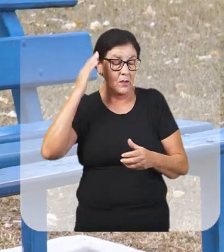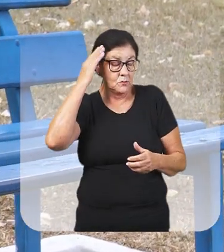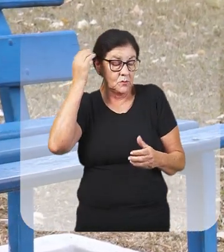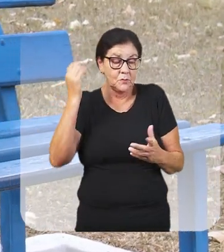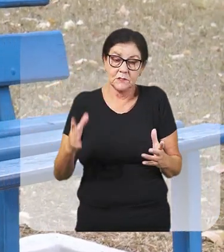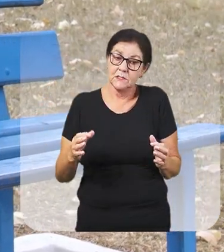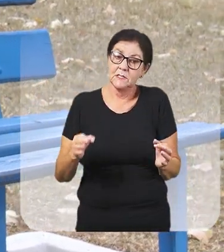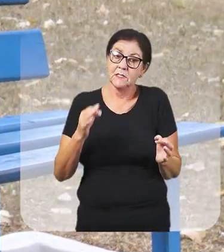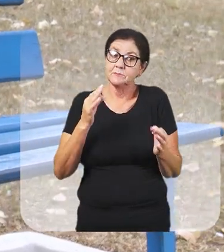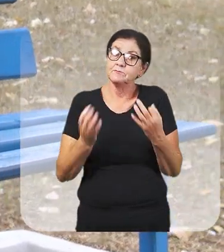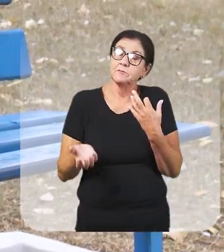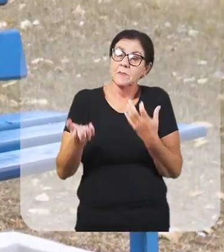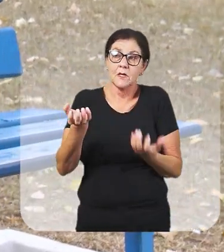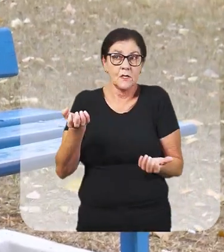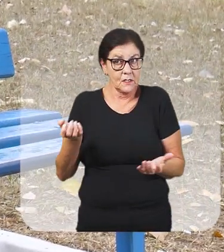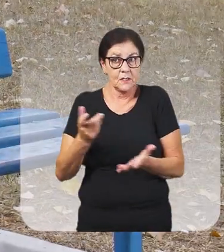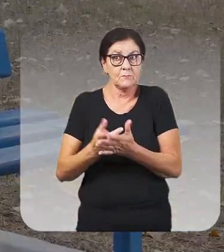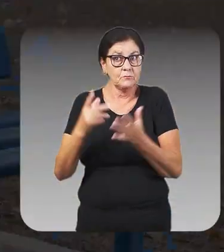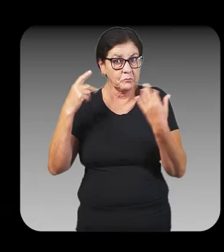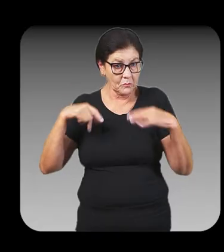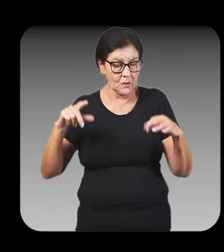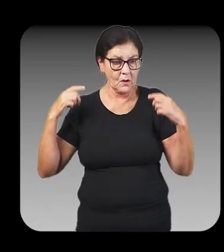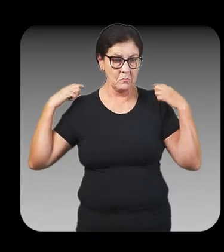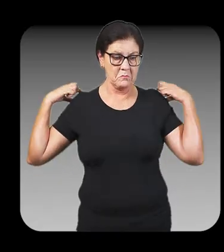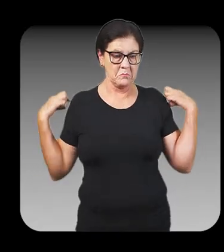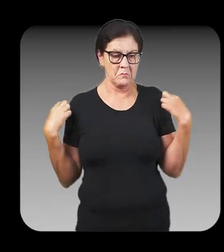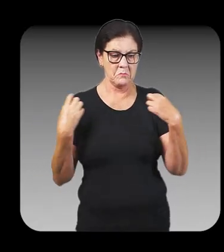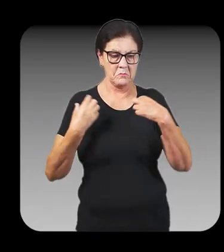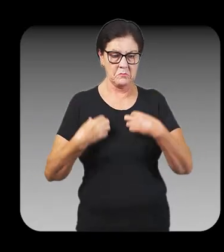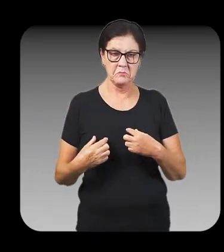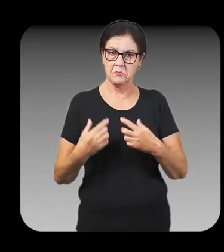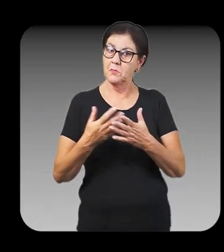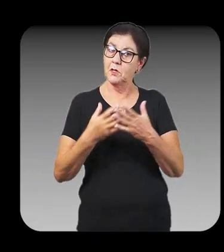temos sobre esse personagem da história da nossa cidade.